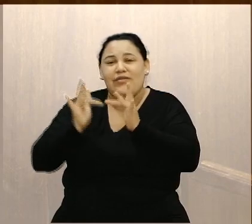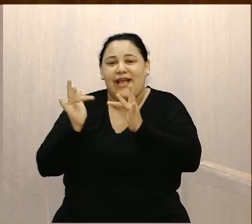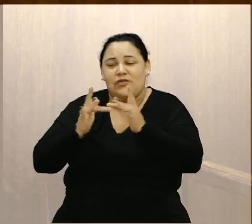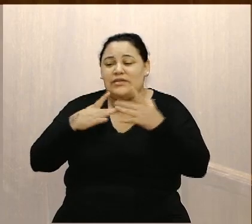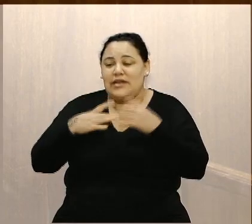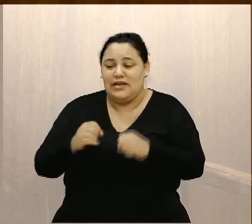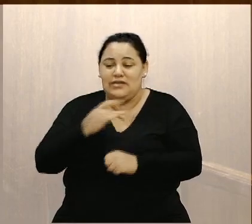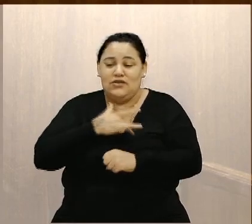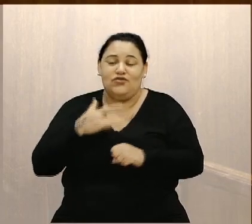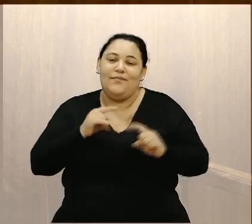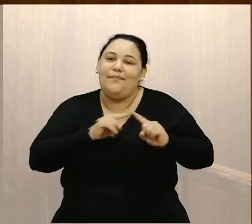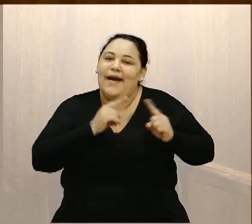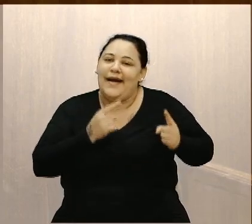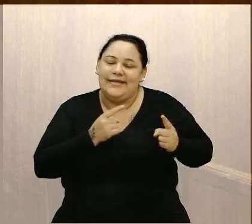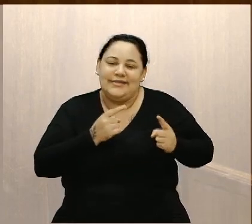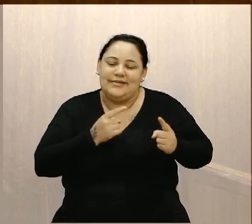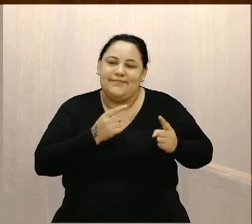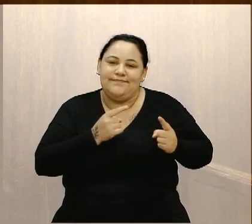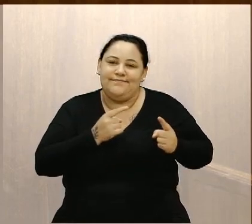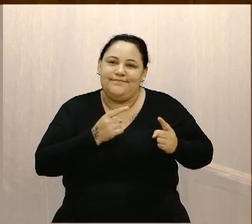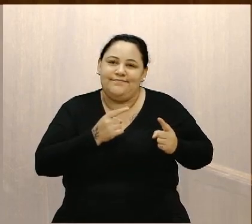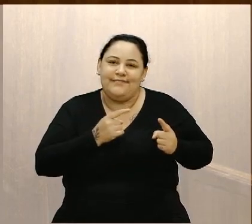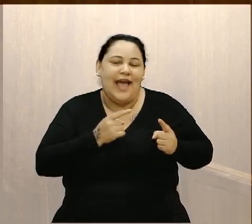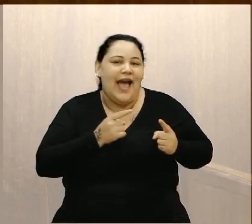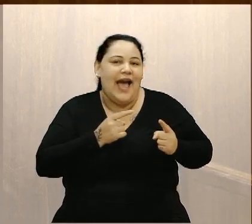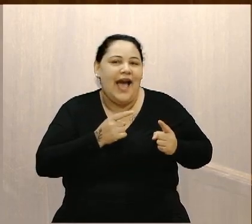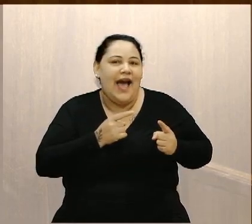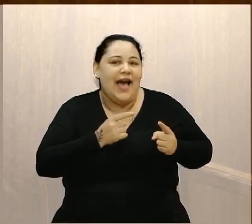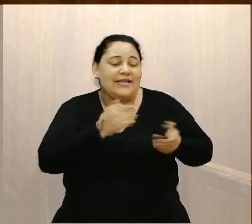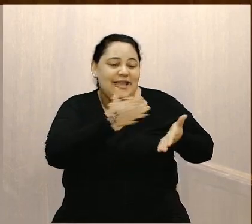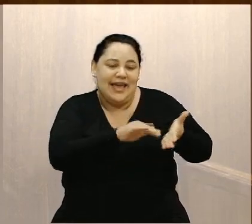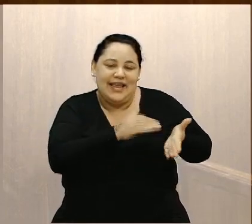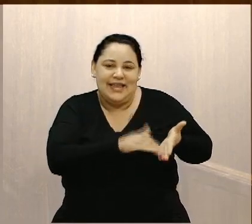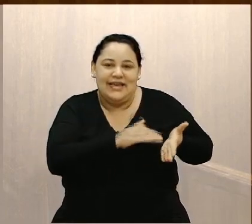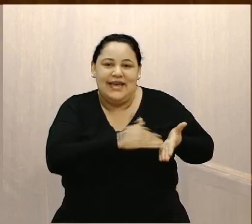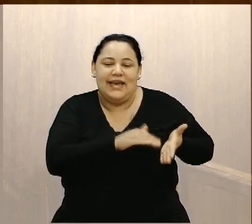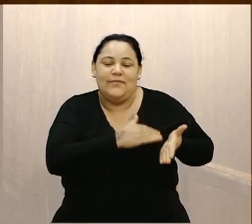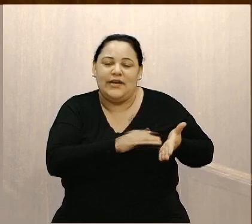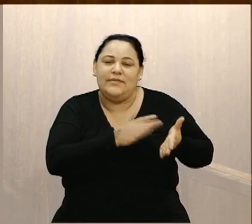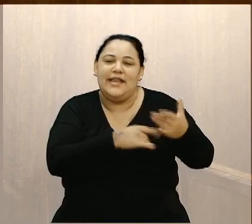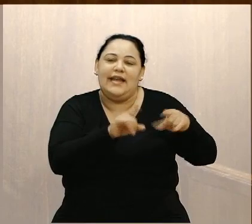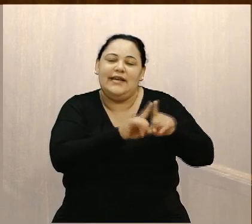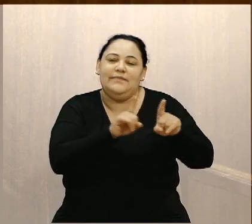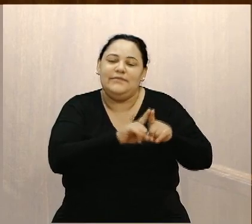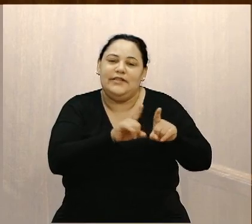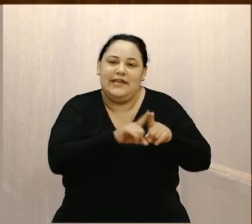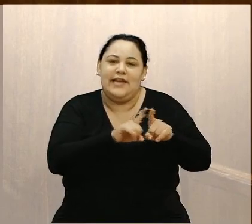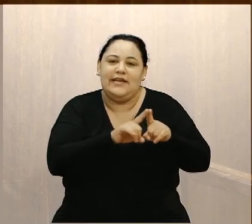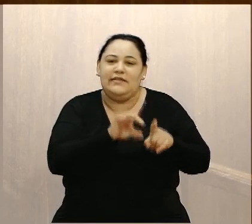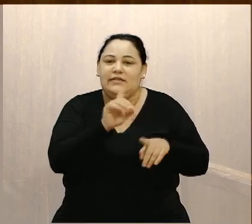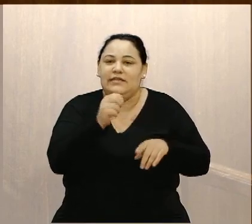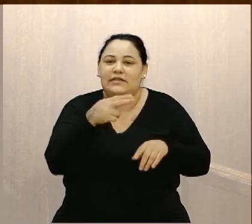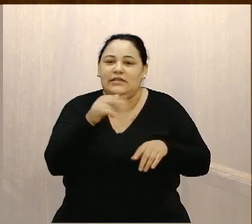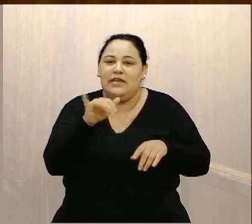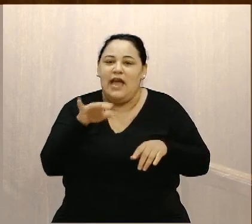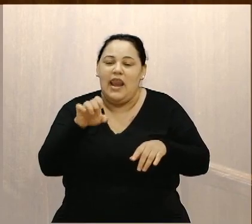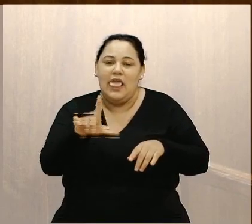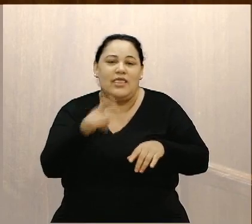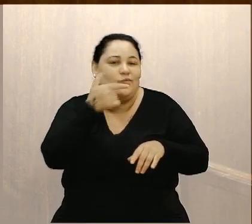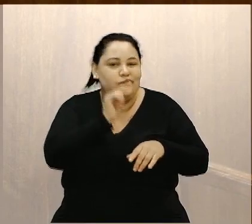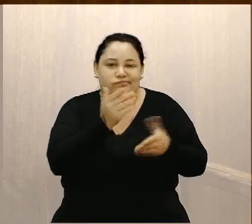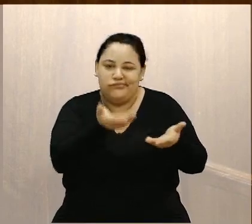a secretária não está com tempo de recebê-lo, então nós vamos fazer essa atividade amanhã. No grupo eu